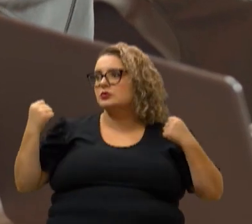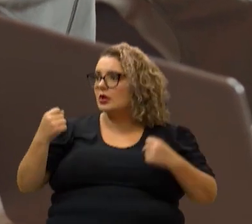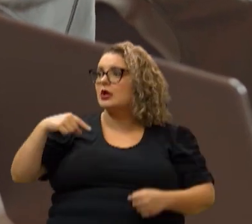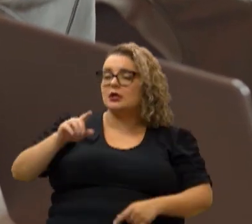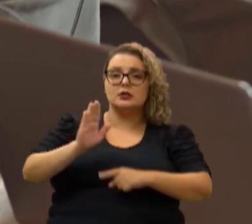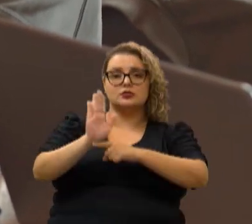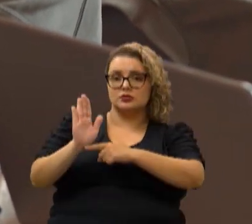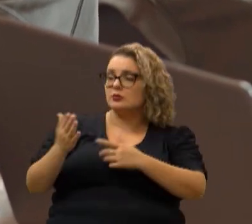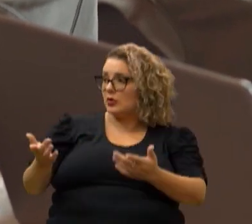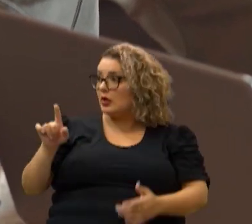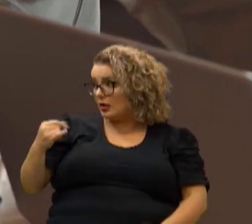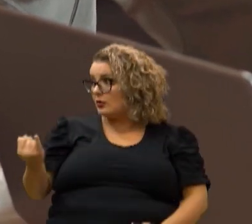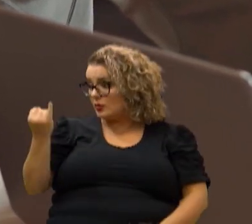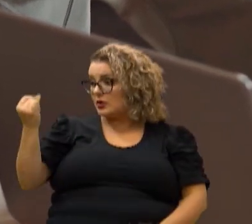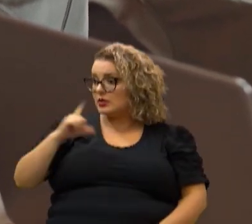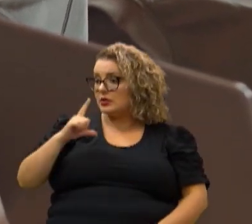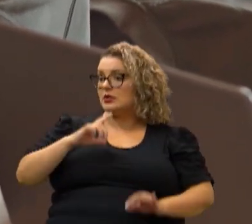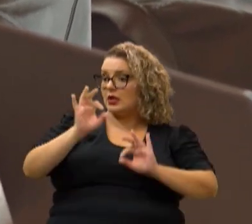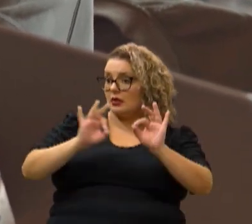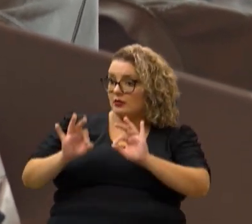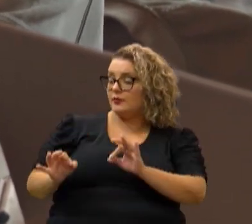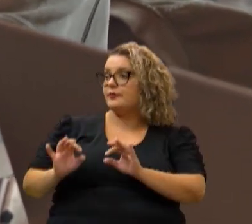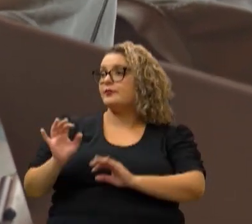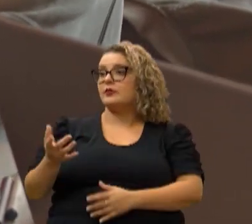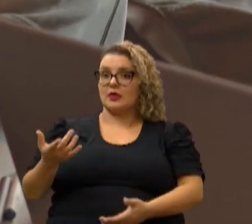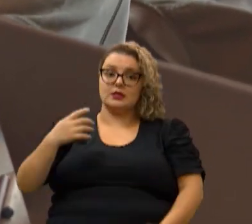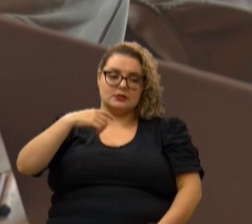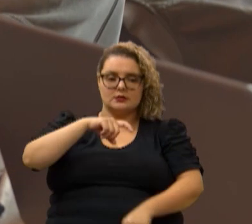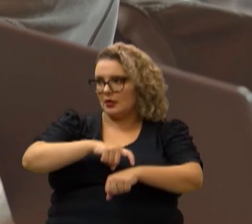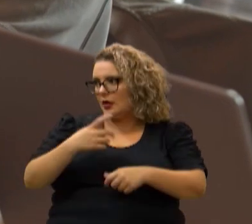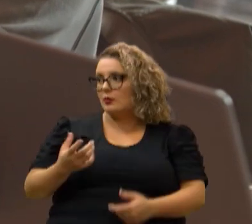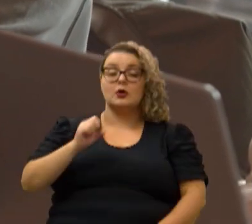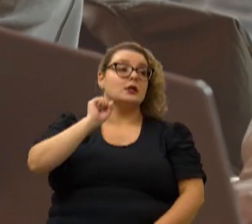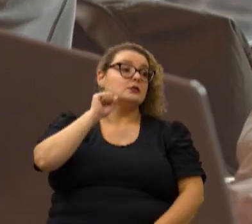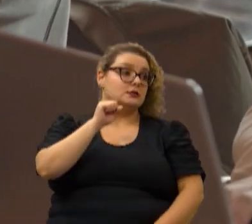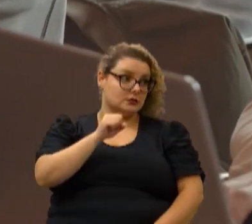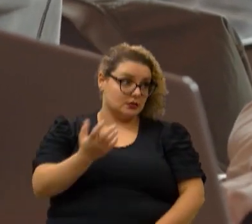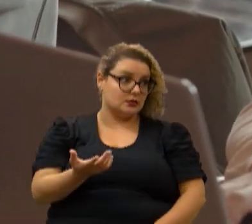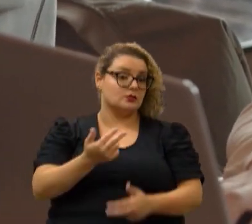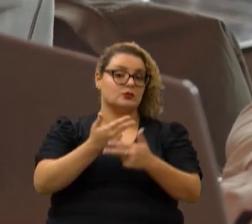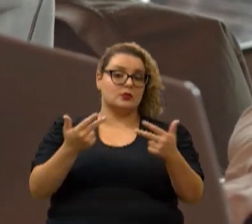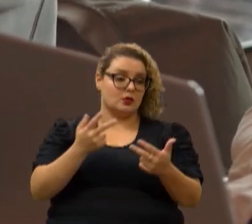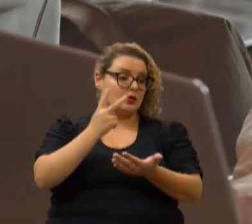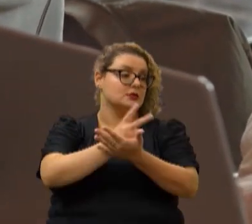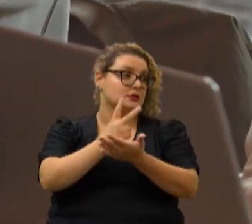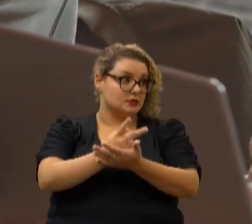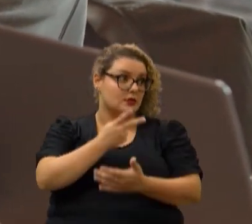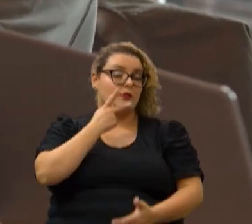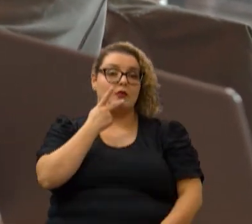ir ao cinema. Então é importante que haja esse planejamento, essa organização, né? Sim. Uma coisa que eu sempre gosto de dizer para